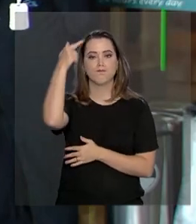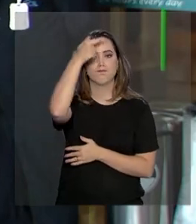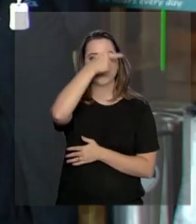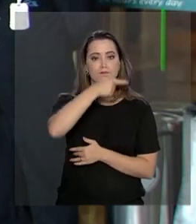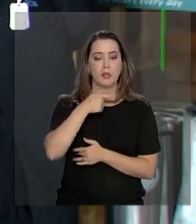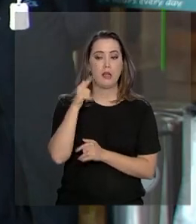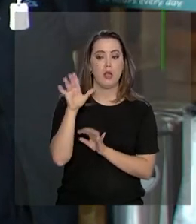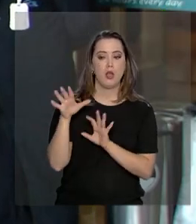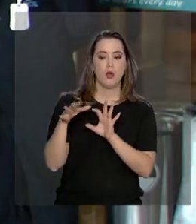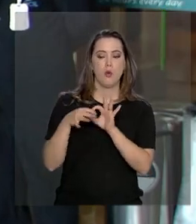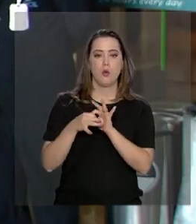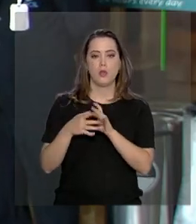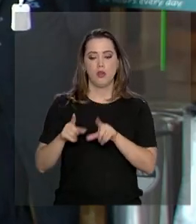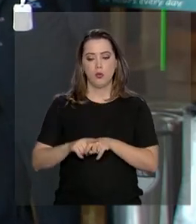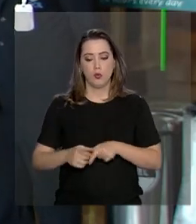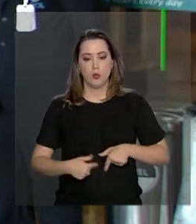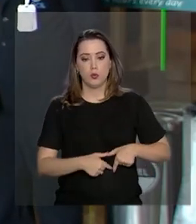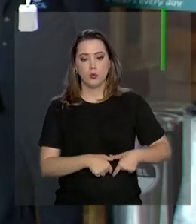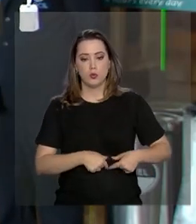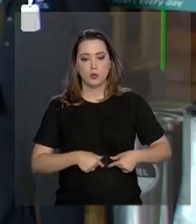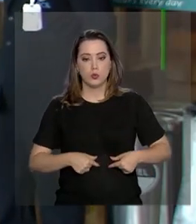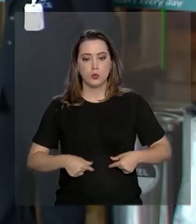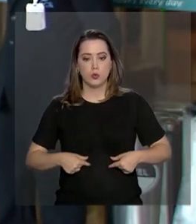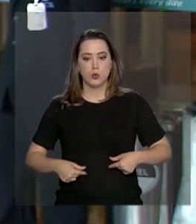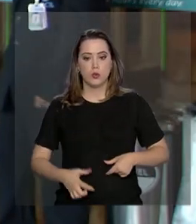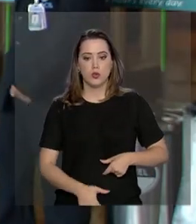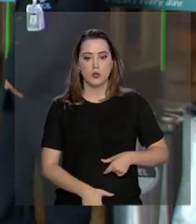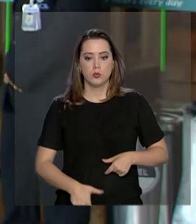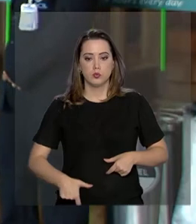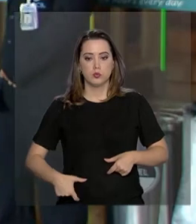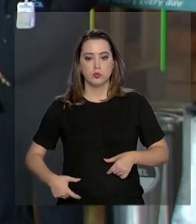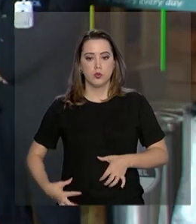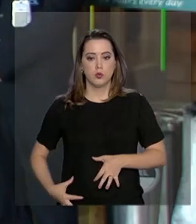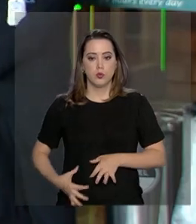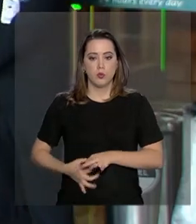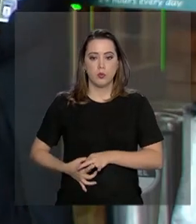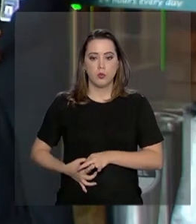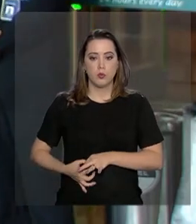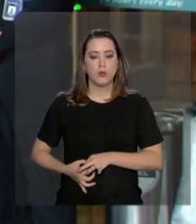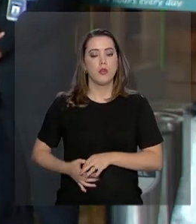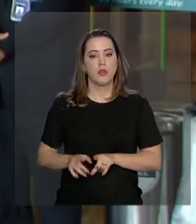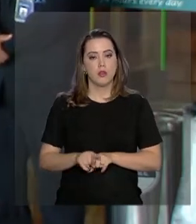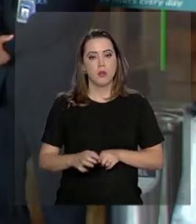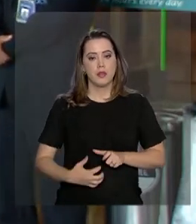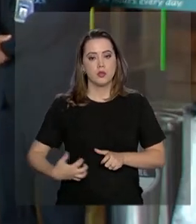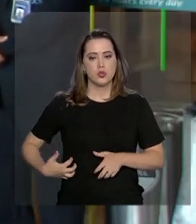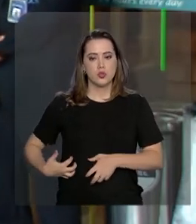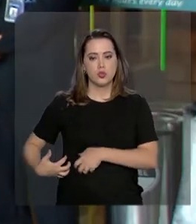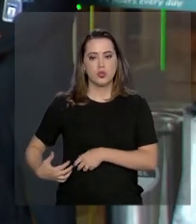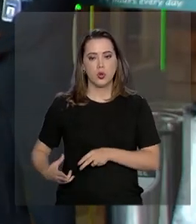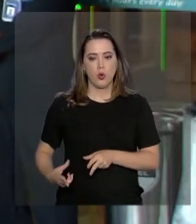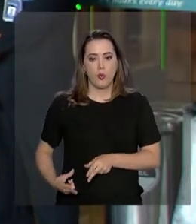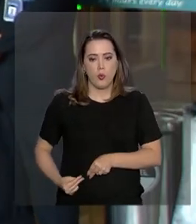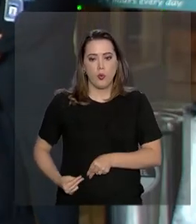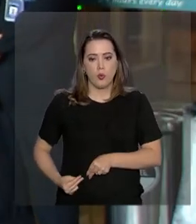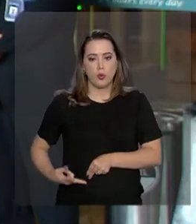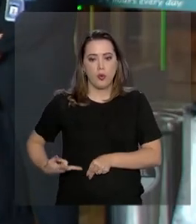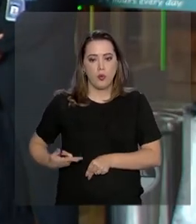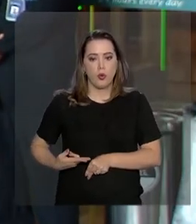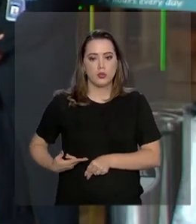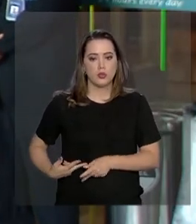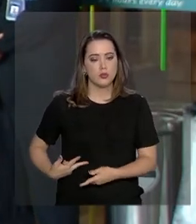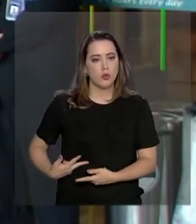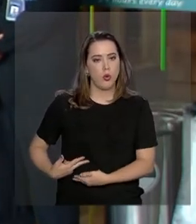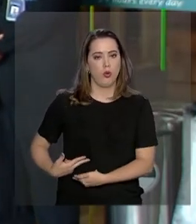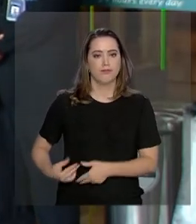a ligação entre os intestinos grosso e delgado, além da retirada de algumas aderências decorrentes de